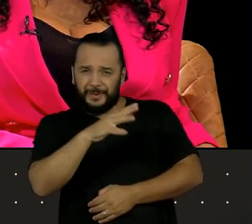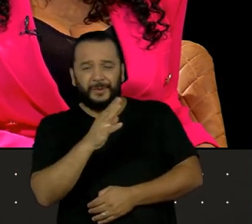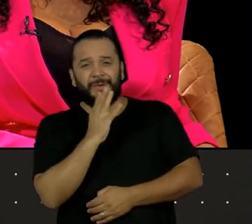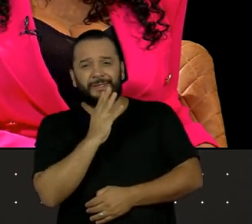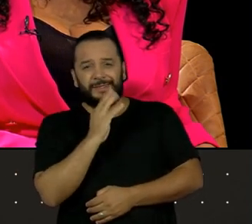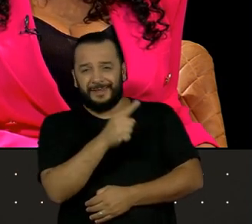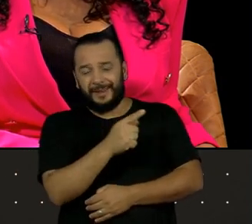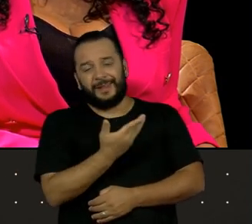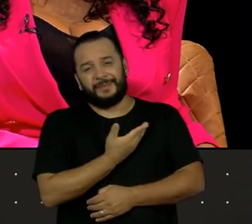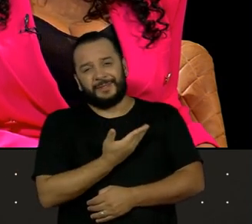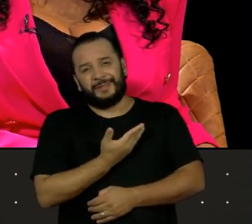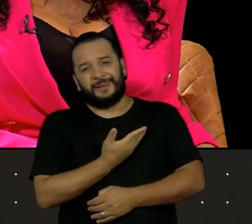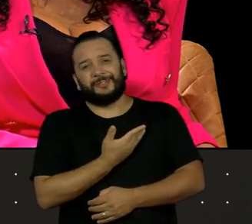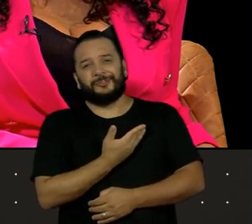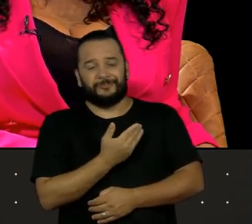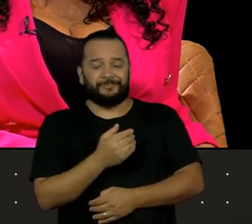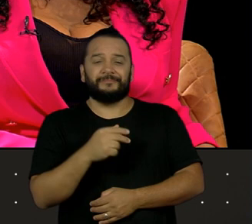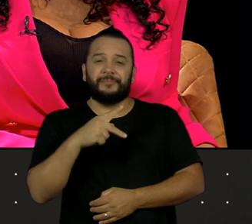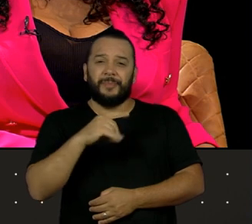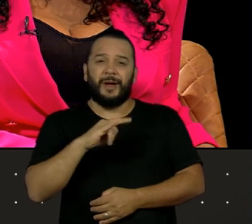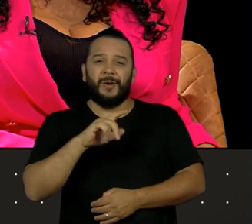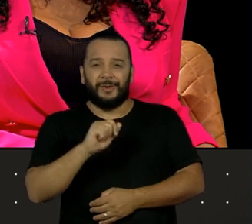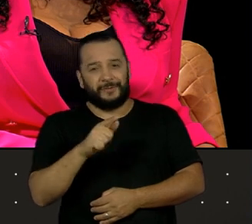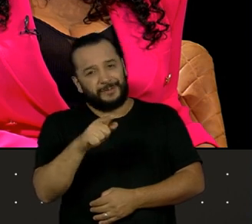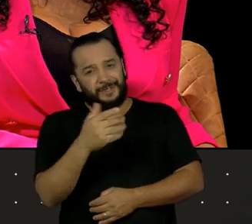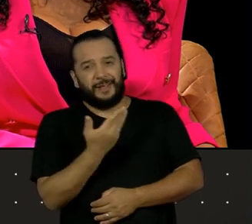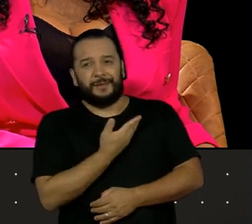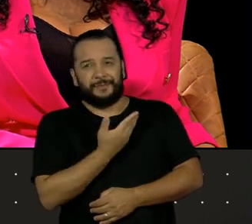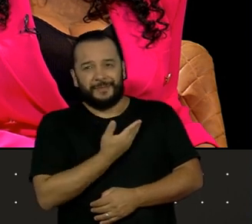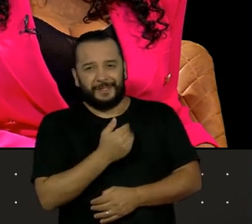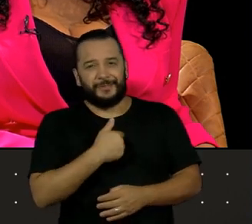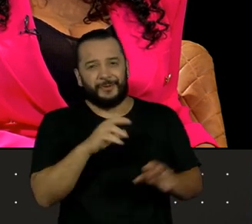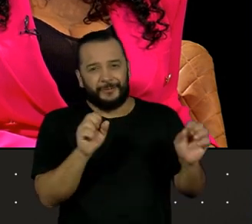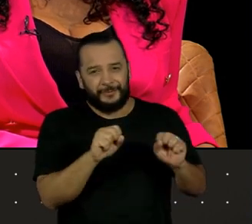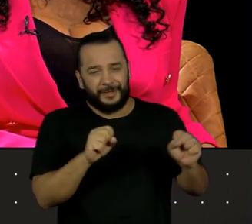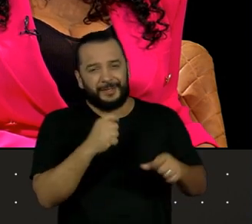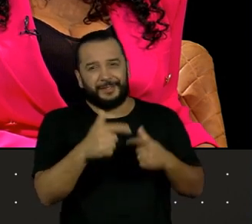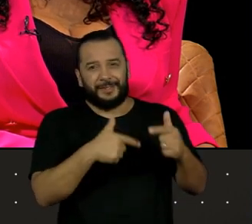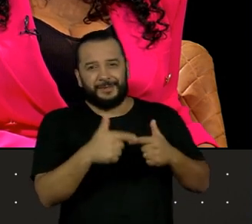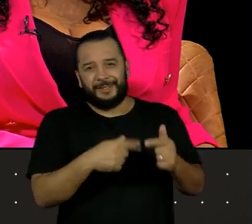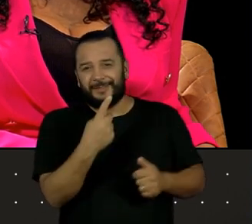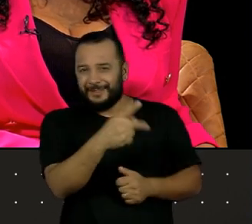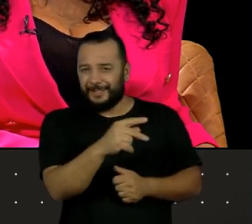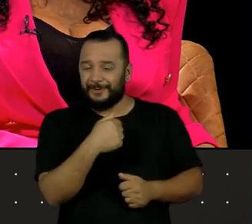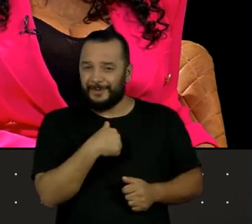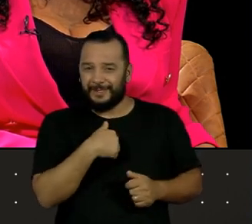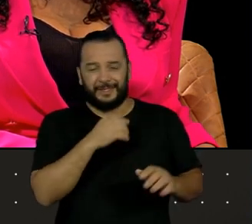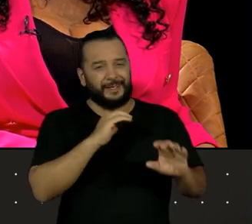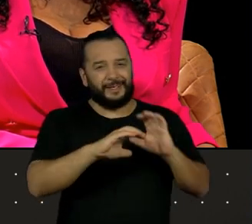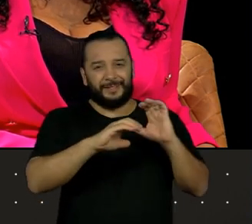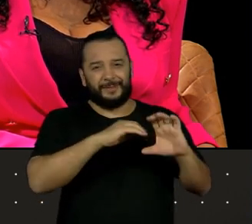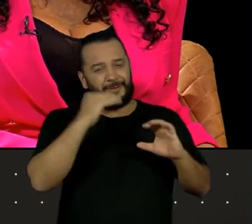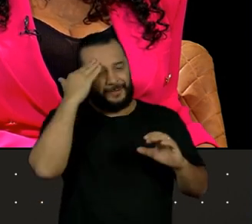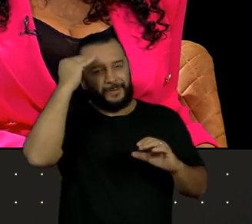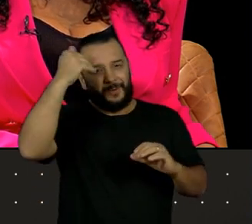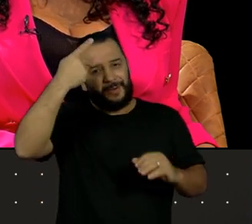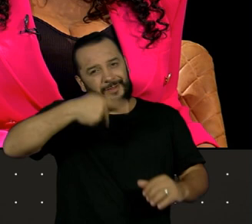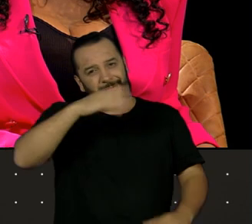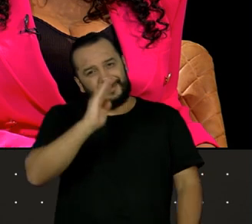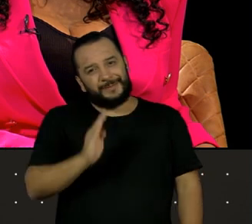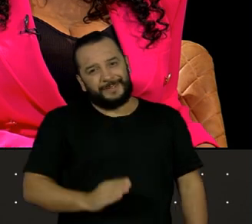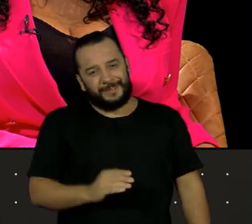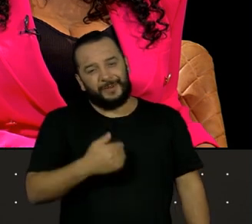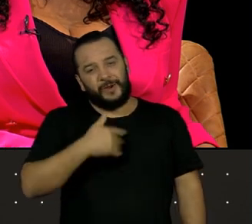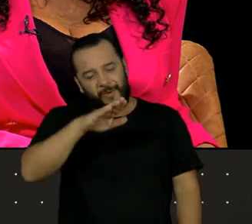quer dizer a você que eu te considero uma grande amiga sou fã do seu trabalho você é uma das maiores cantoras que a gente tem nesse país e